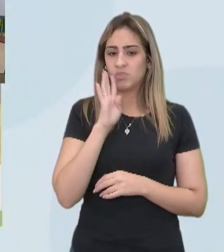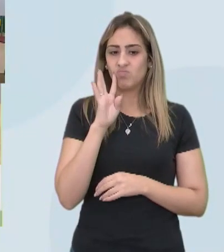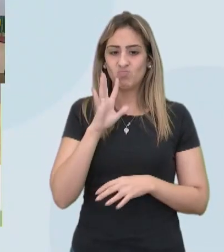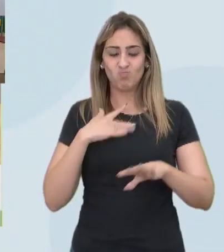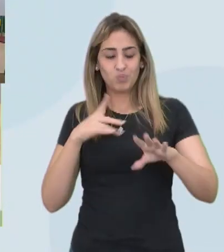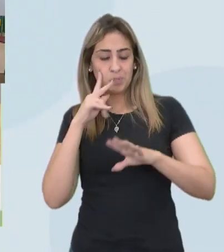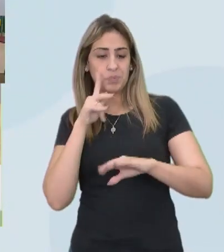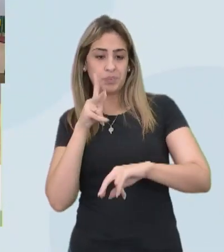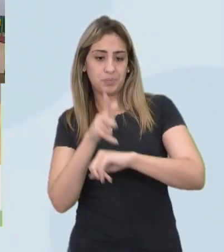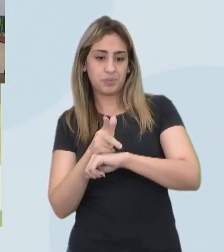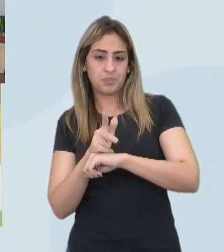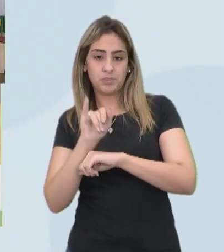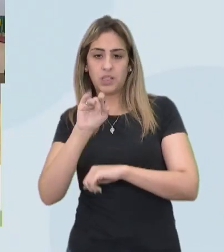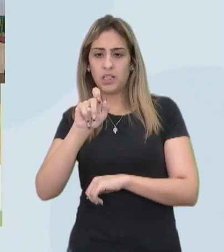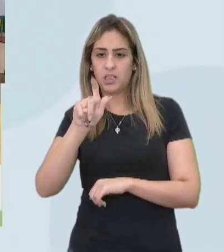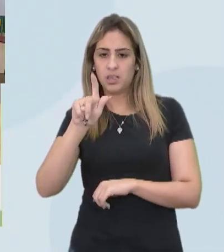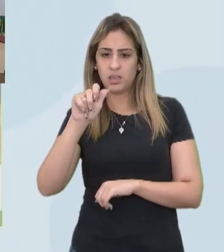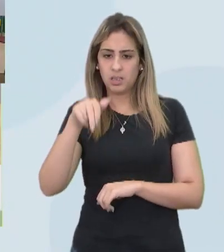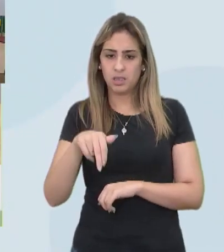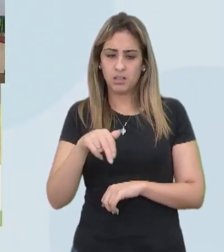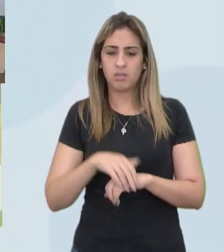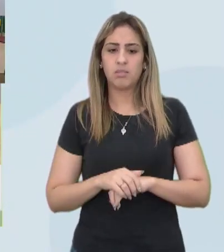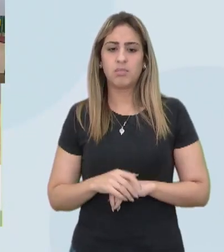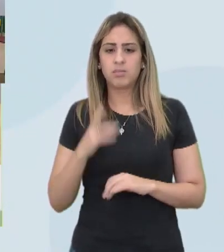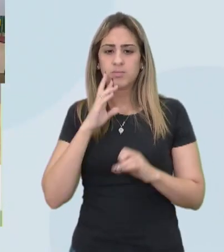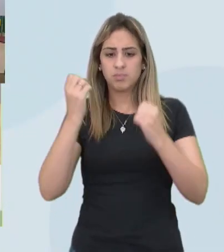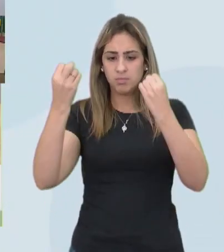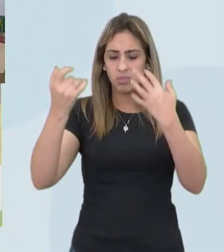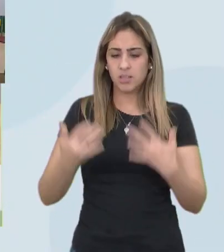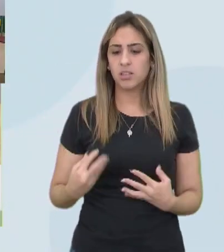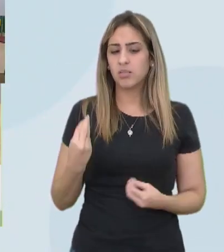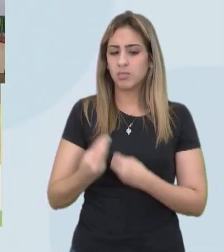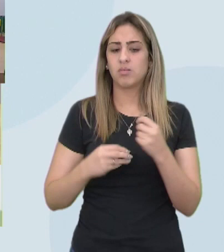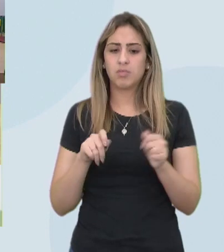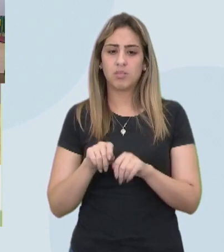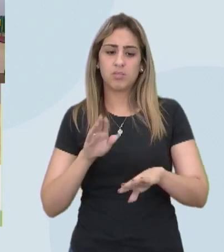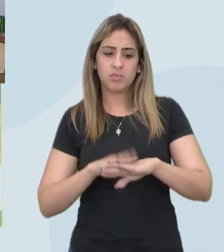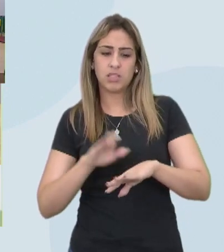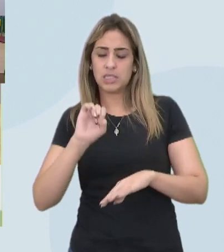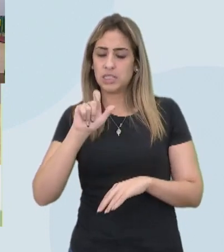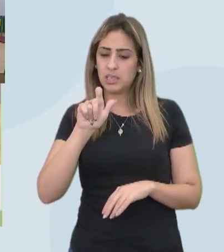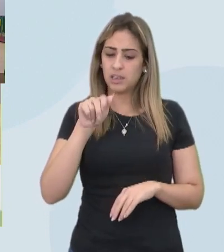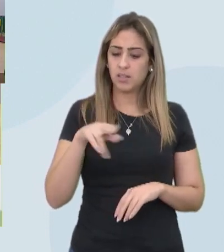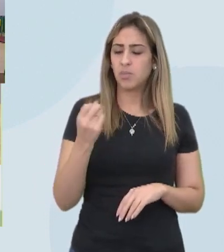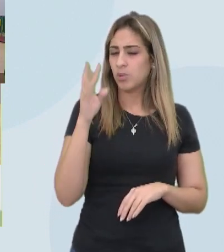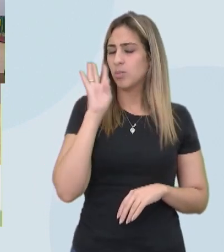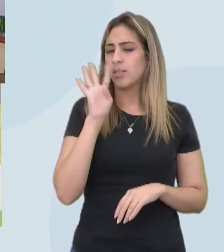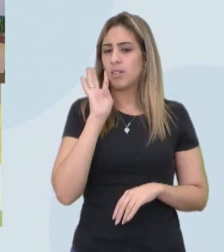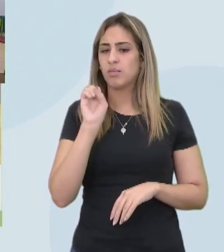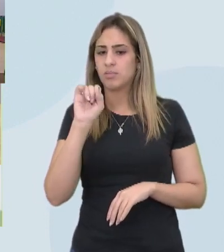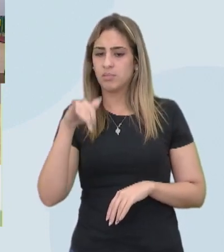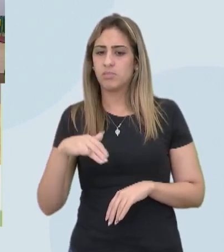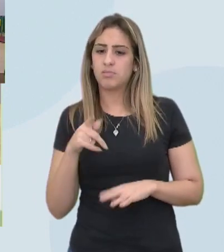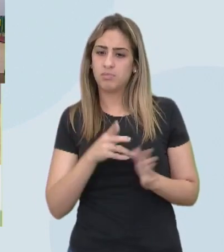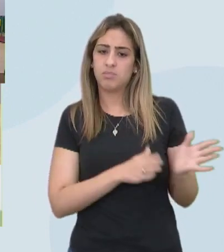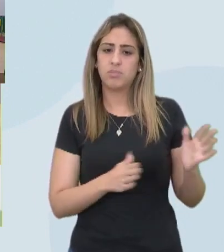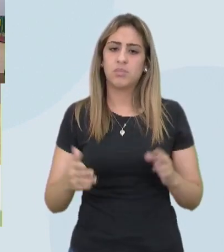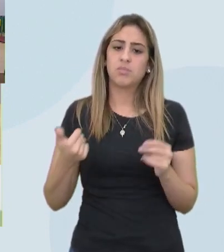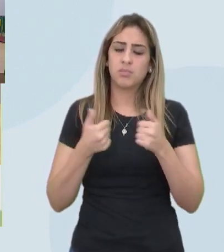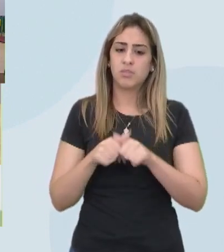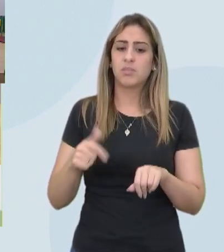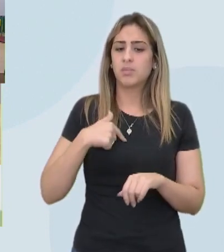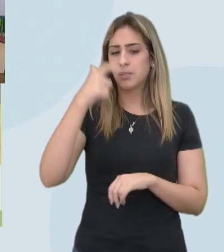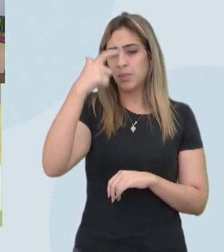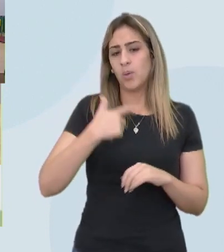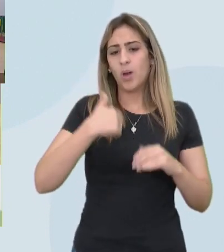nossa produção de slam, né? Olha o Snow aí explicando direitinho como fazer slam, foi muito bacana. Aí na sequência fica